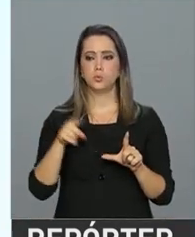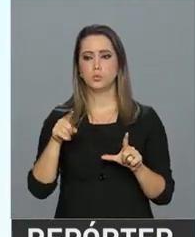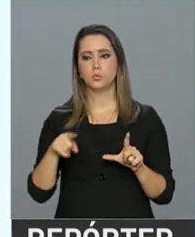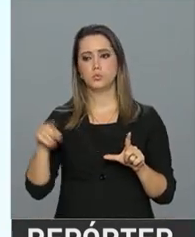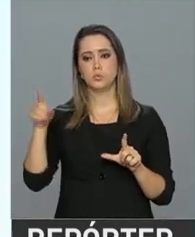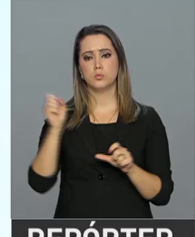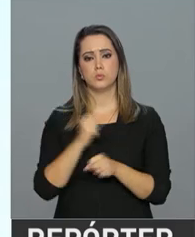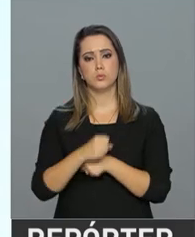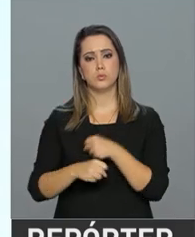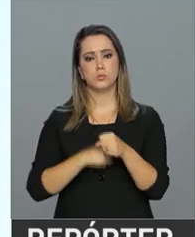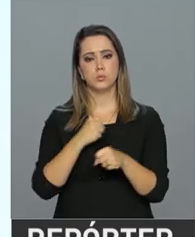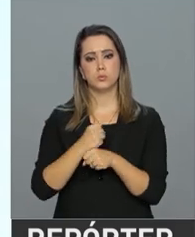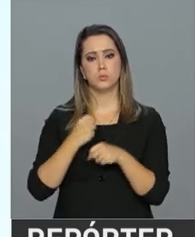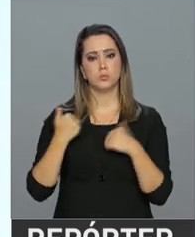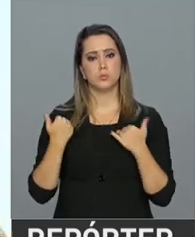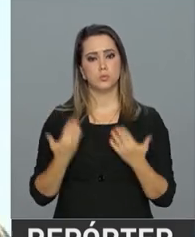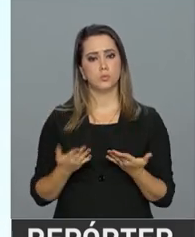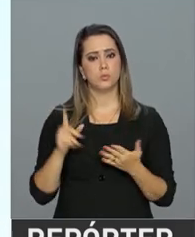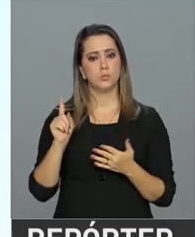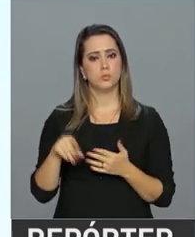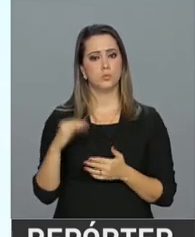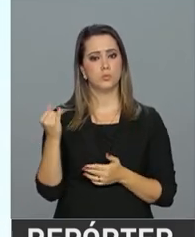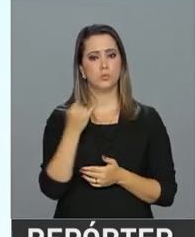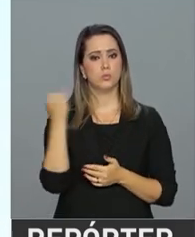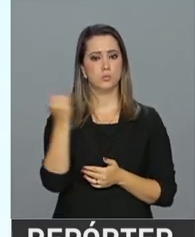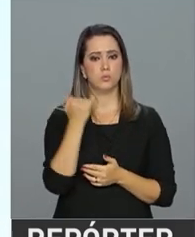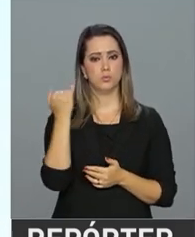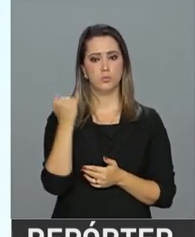próximos anos, que aí é fundamental